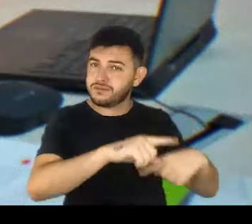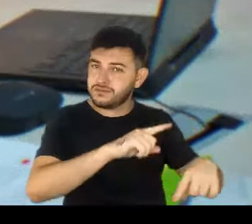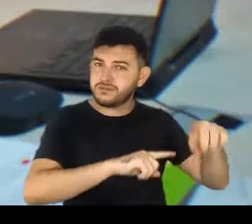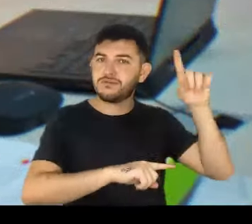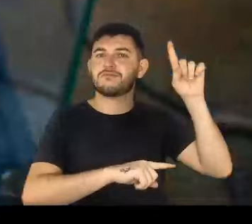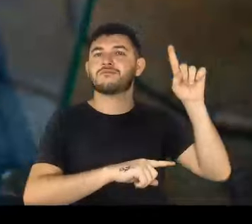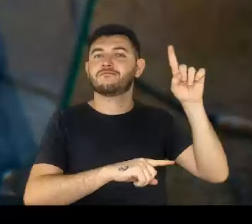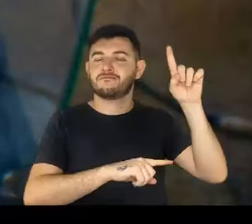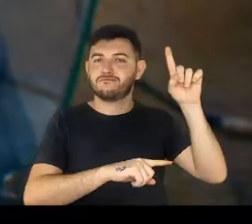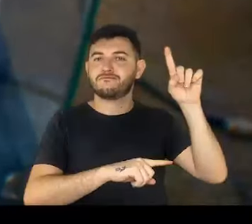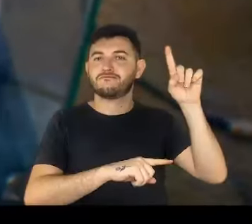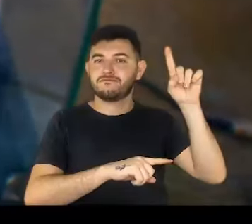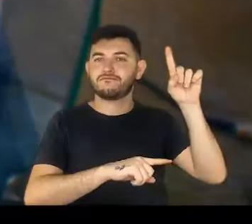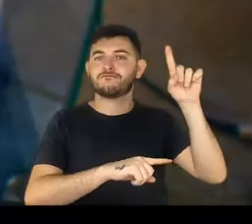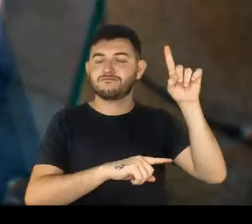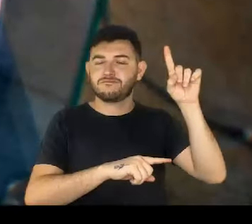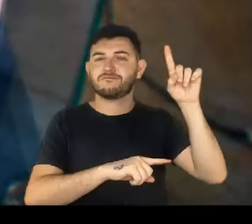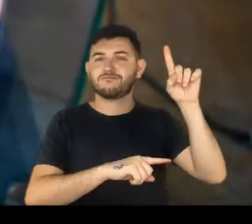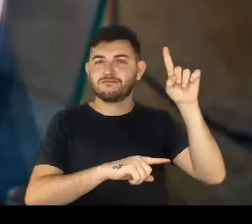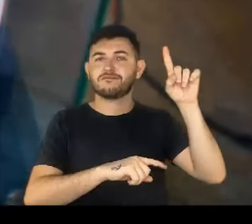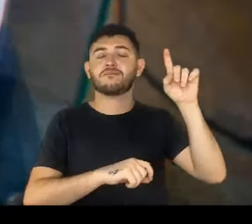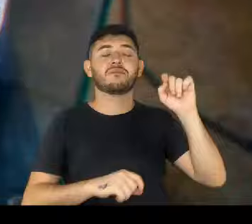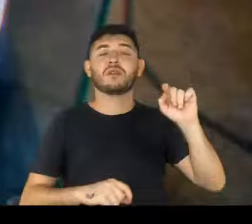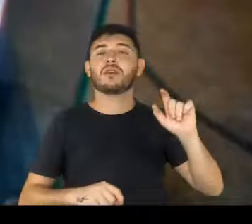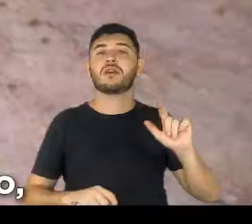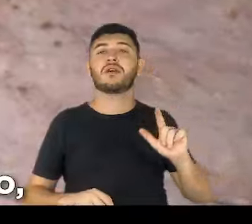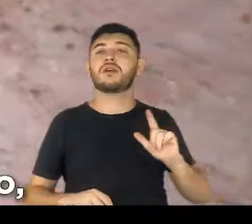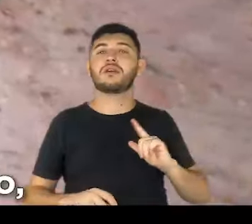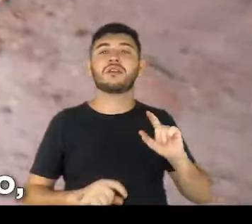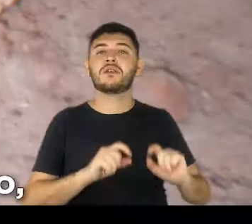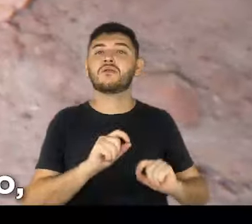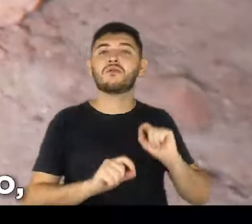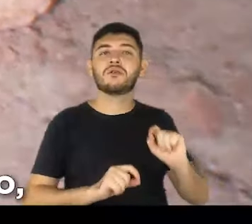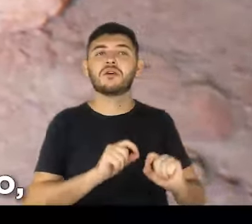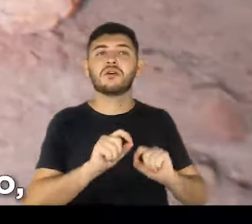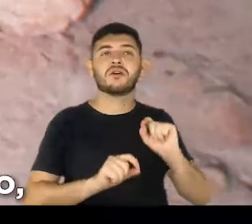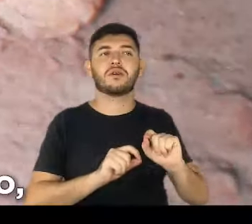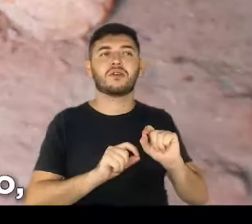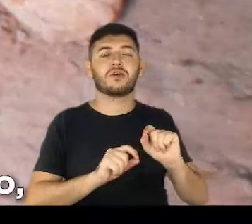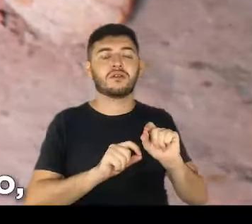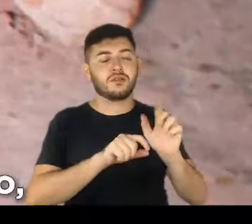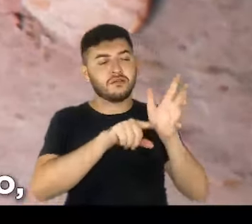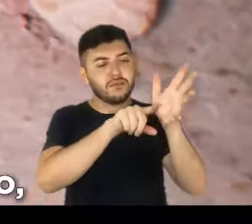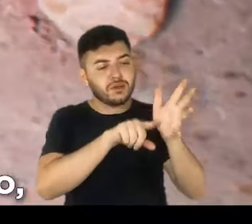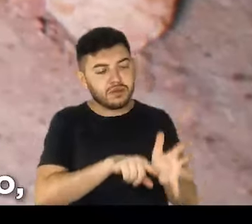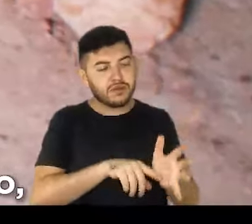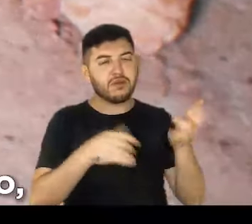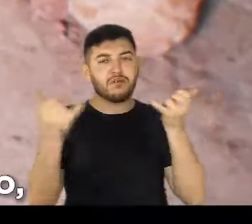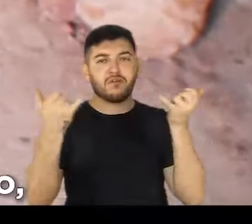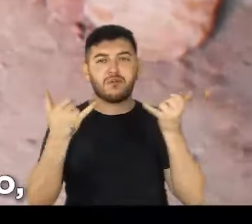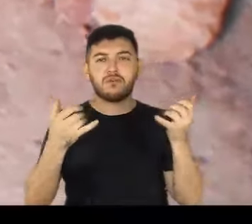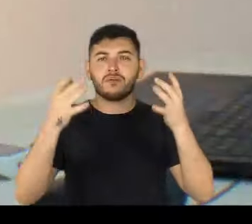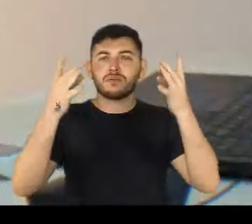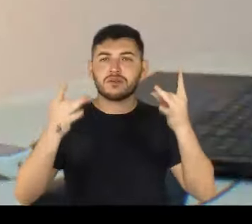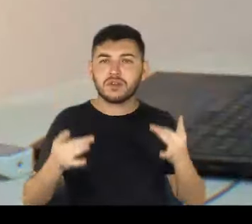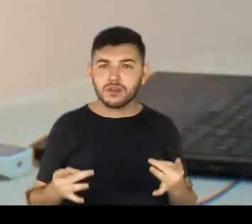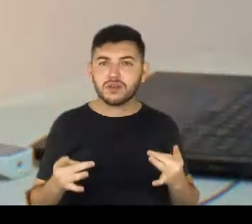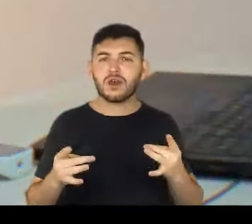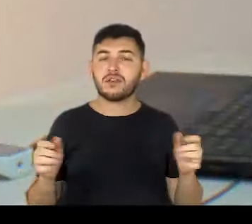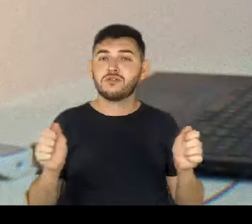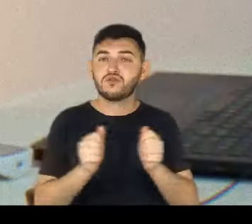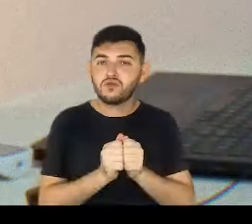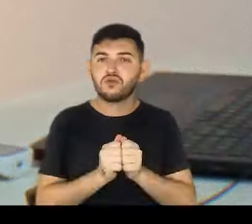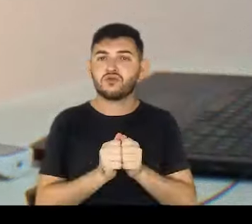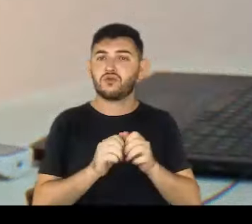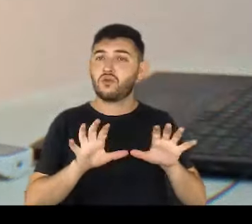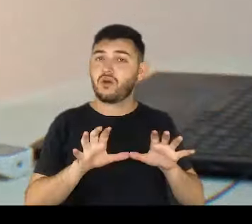o desenvolvimento sustentável em base local, onde a partir do, digamos, do incremento desse conhecimento biofísico junto